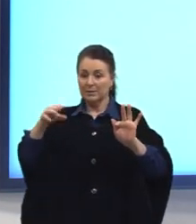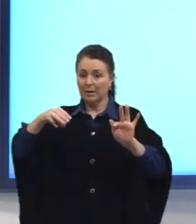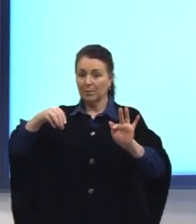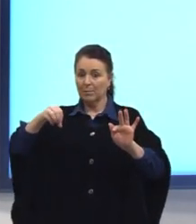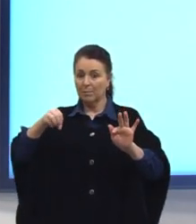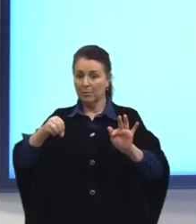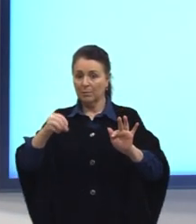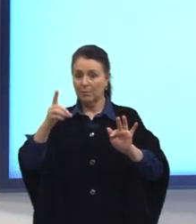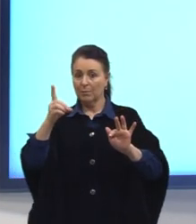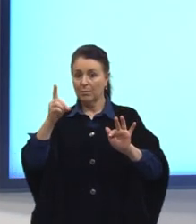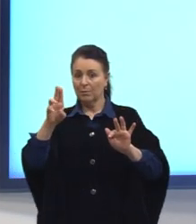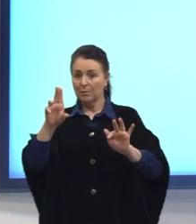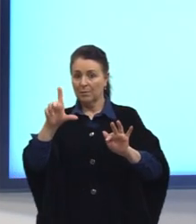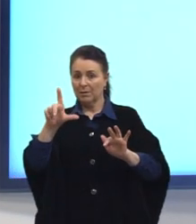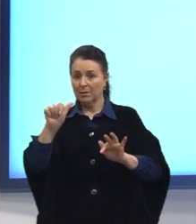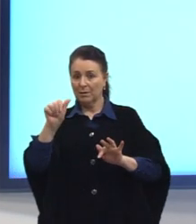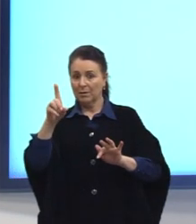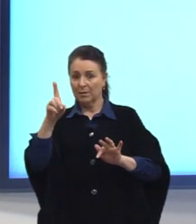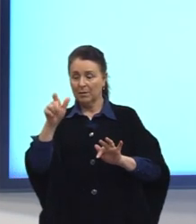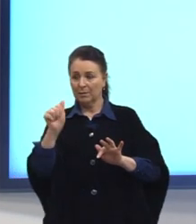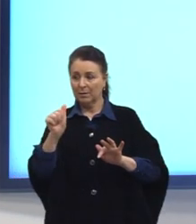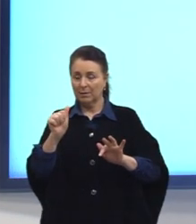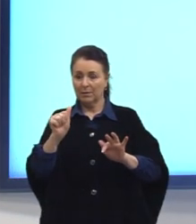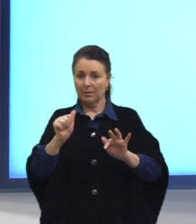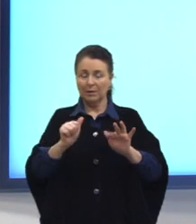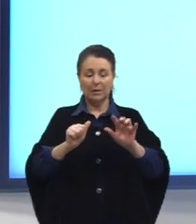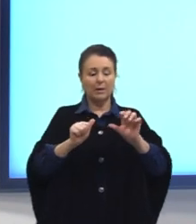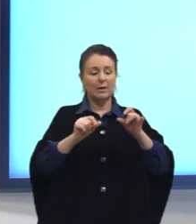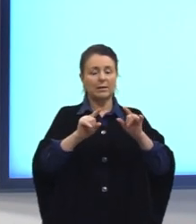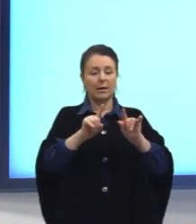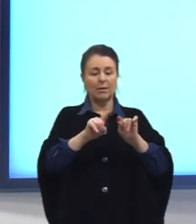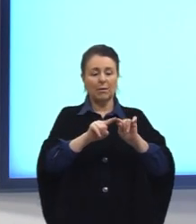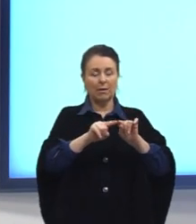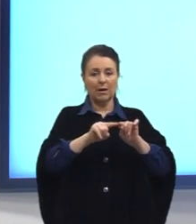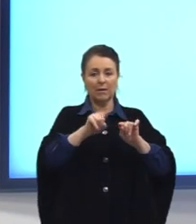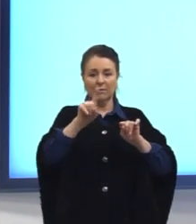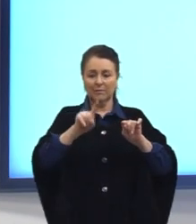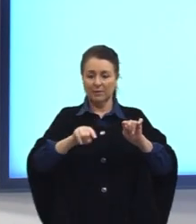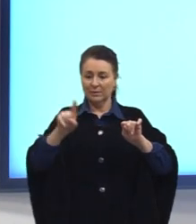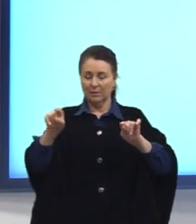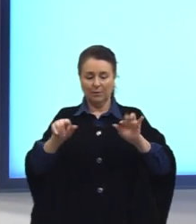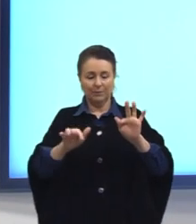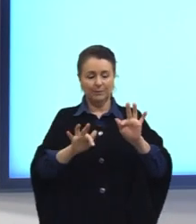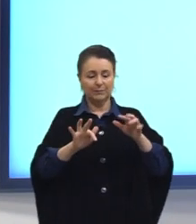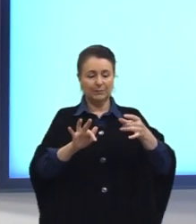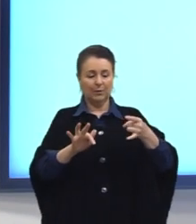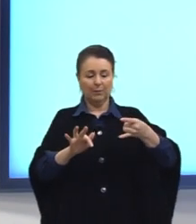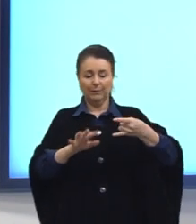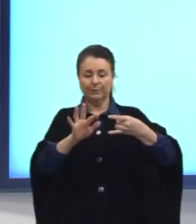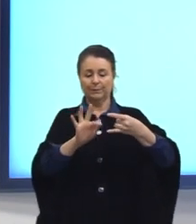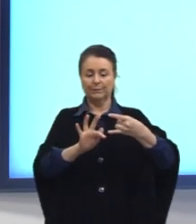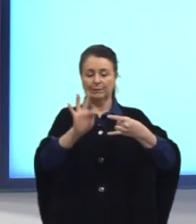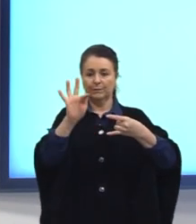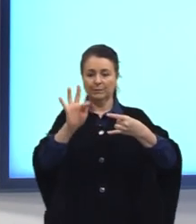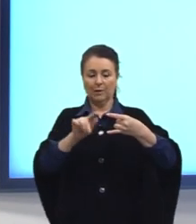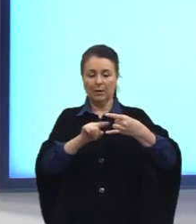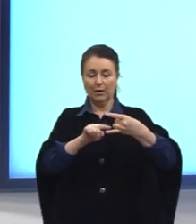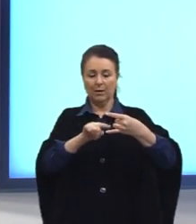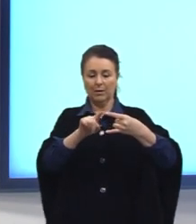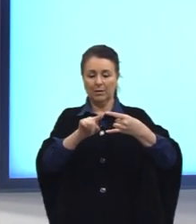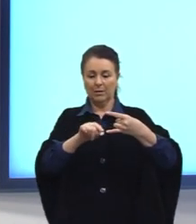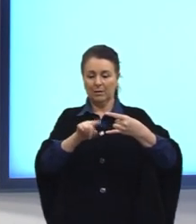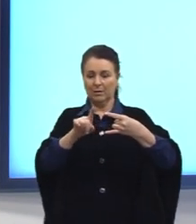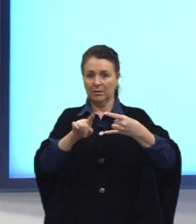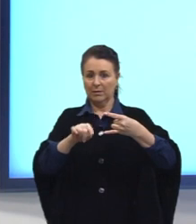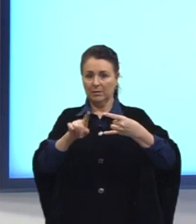e aqui sim a gente tem a variação da frequência então vejam que é amplitude ficou igual mas o que que